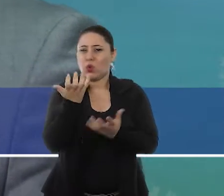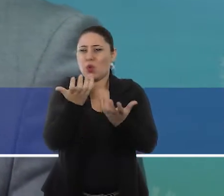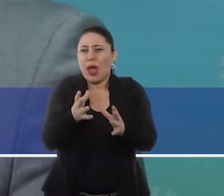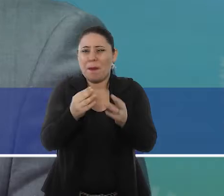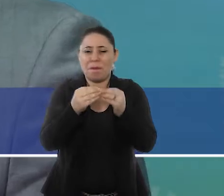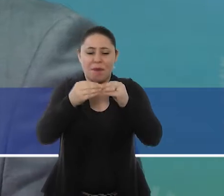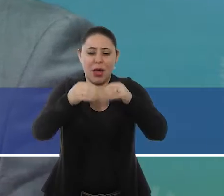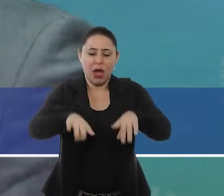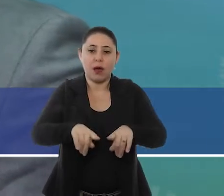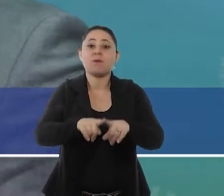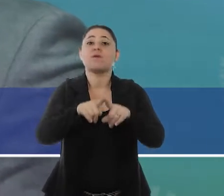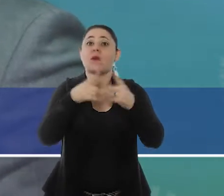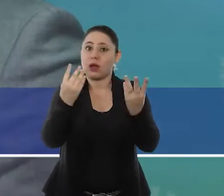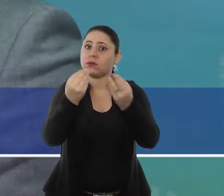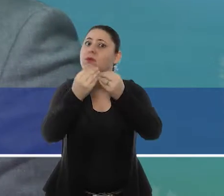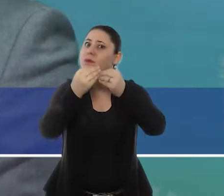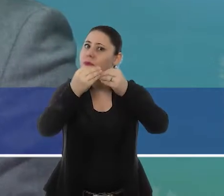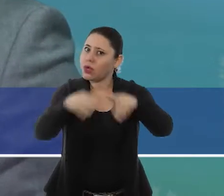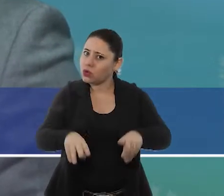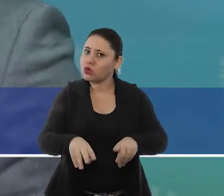tem o dolo de